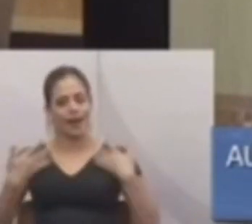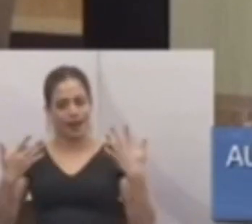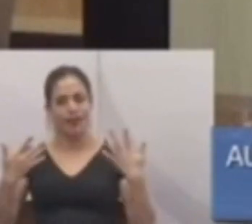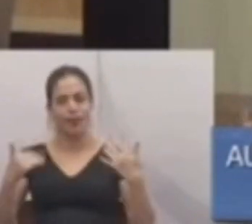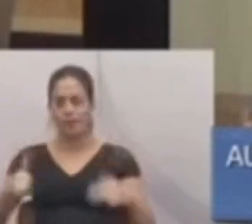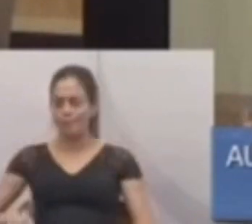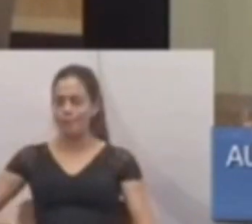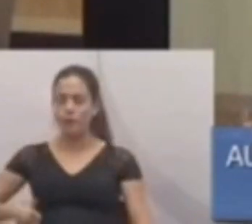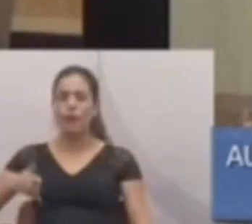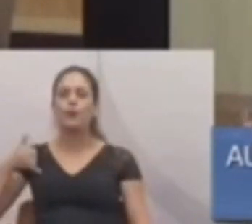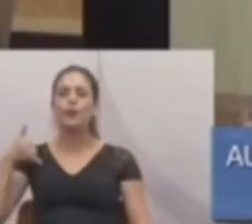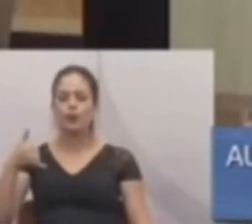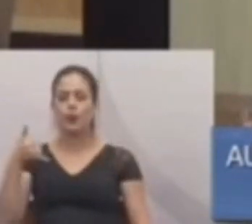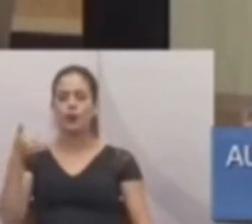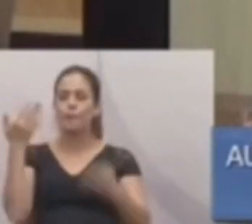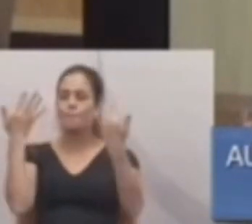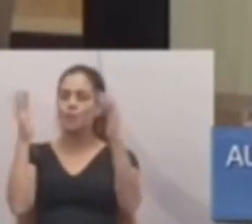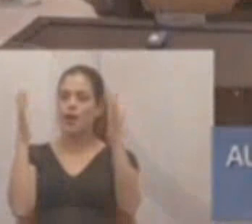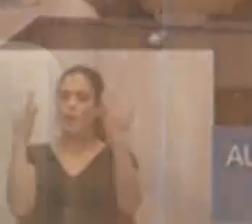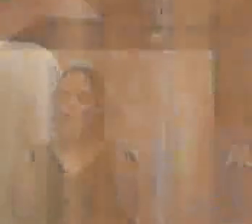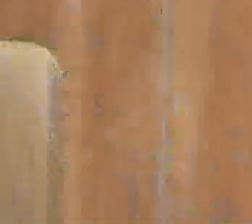muito orgulho. Tá bom? Aprovado? É isso, parabéns.